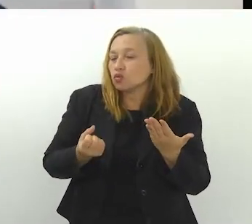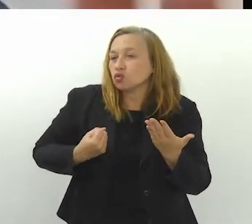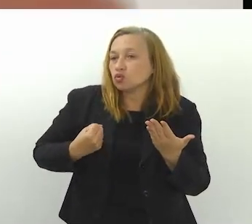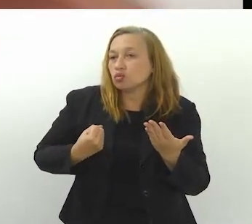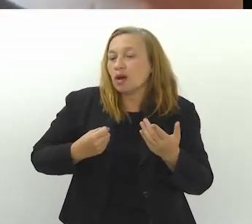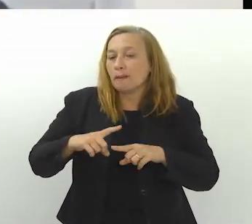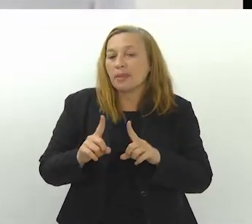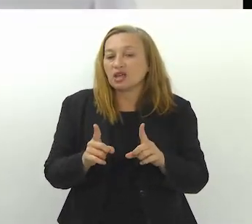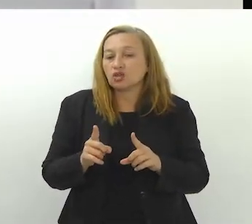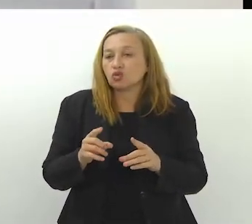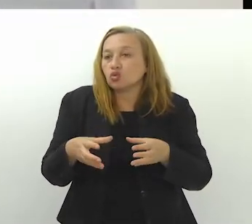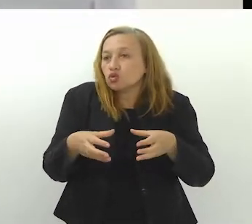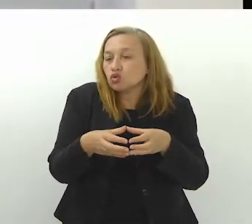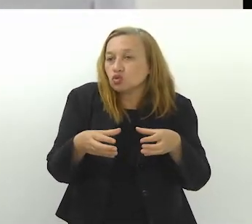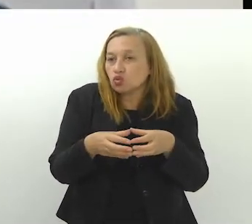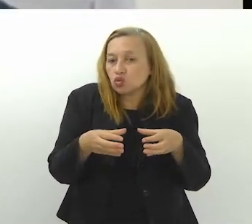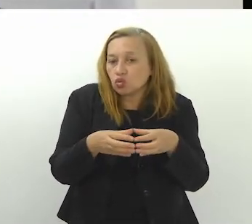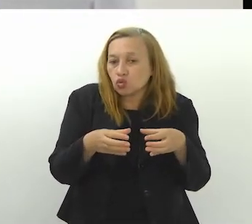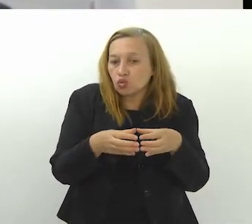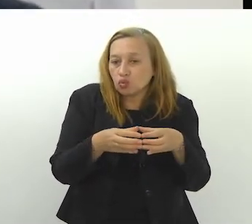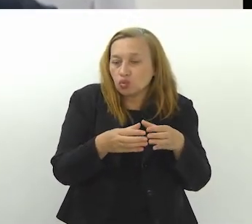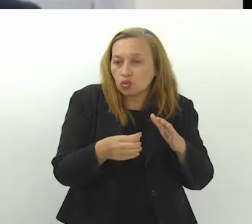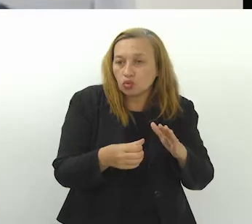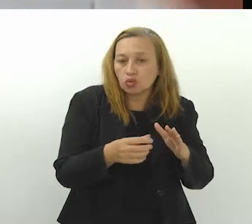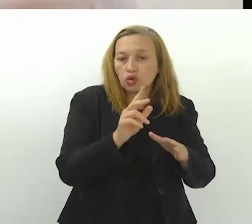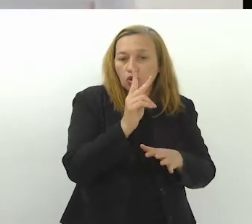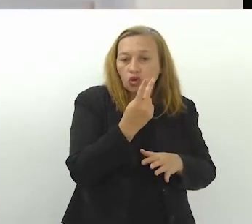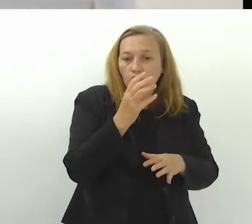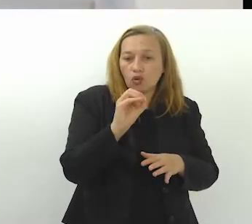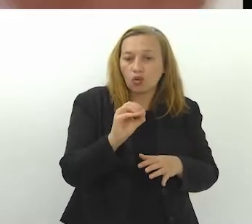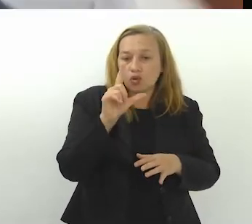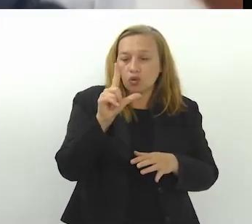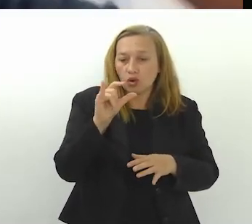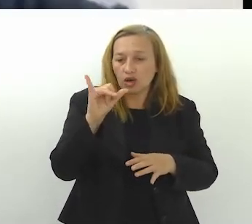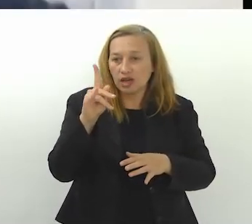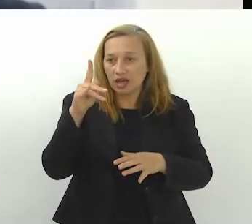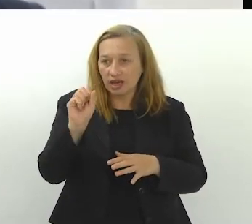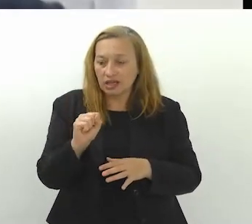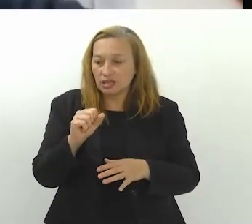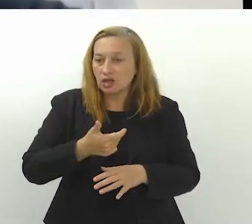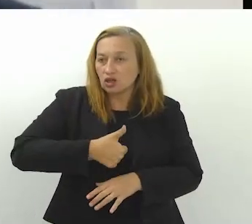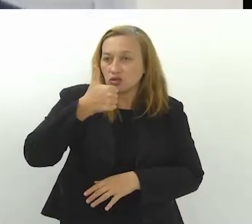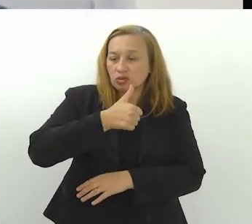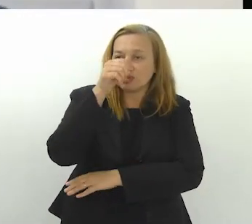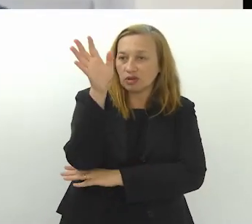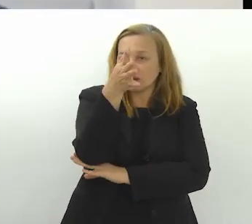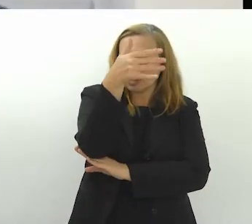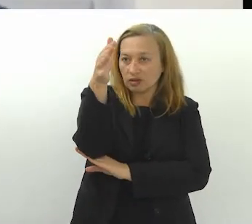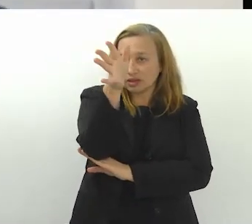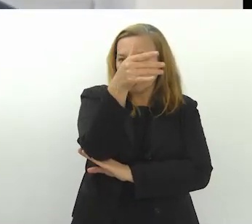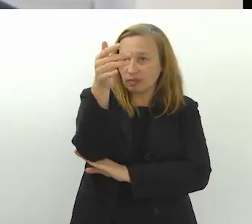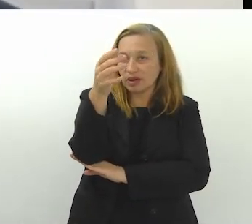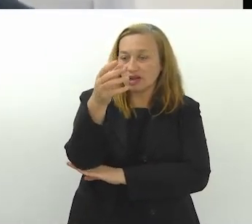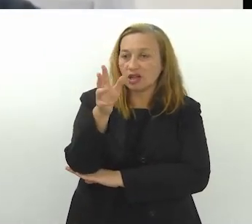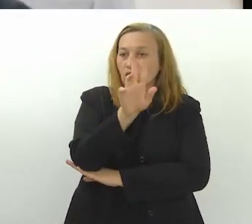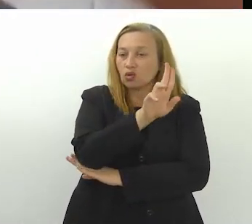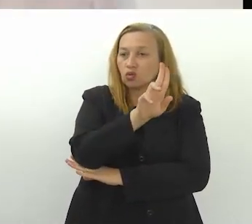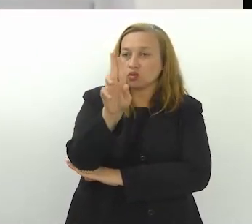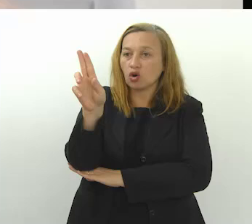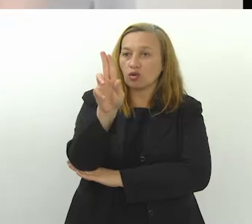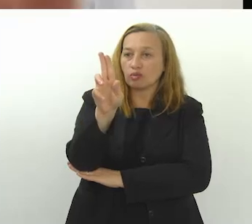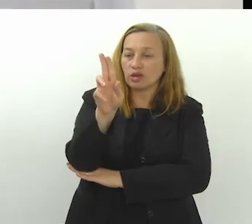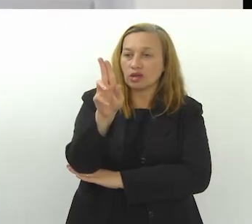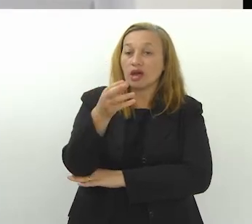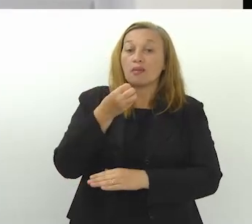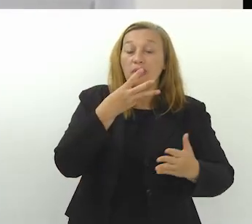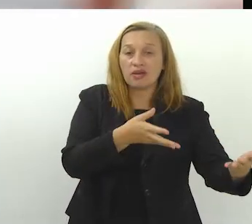né, os grupos ultras, eles levantaram, foram os primeiros a levantar, né, bandeiras e faixas escritos "Sejam bem-vindos",